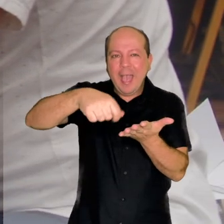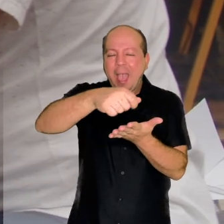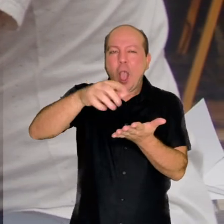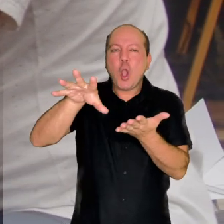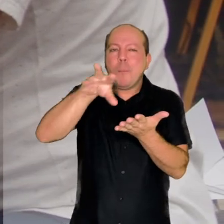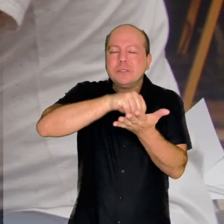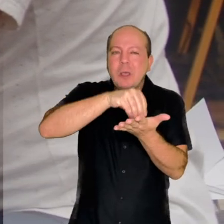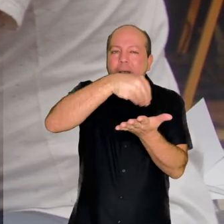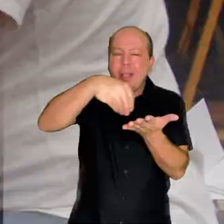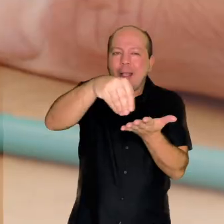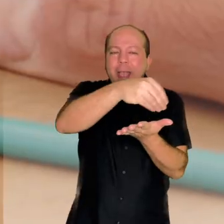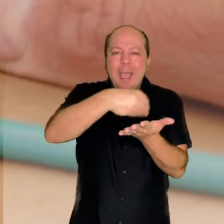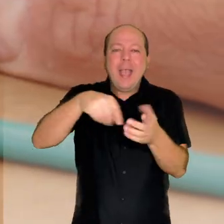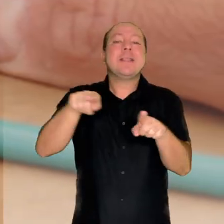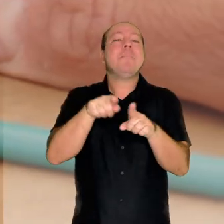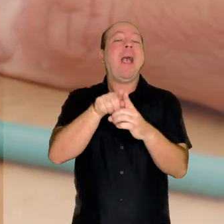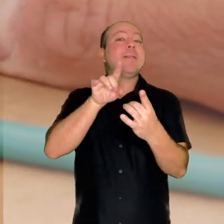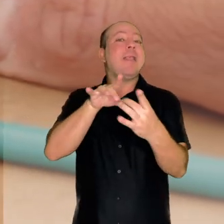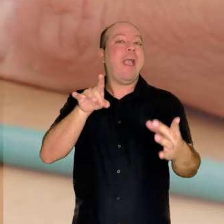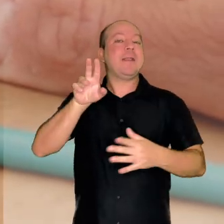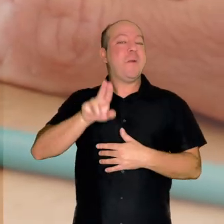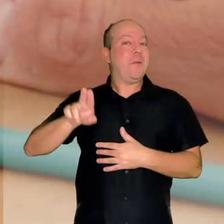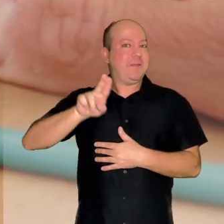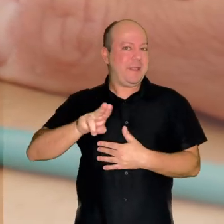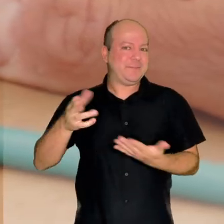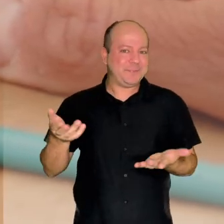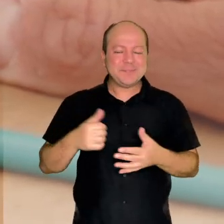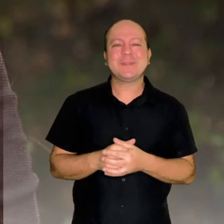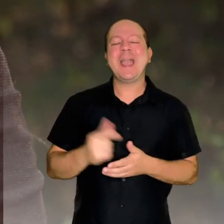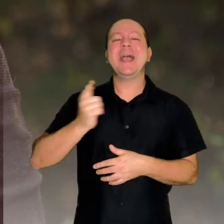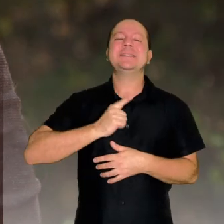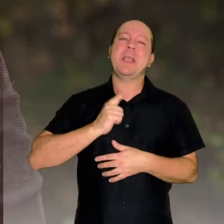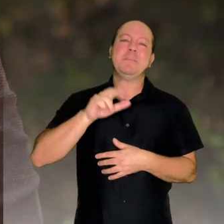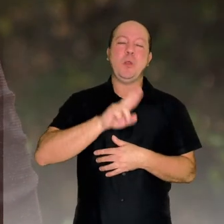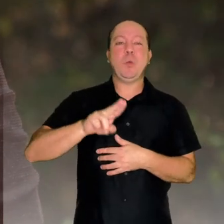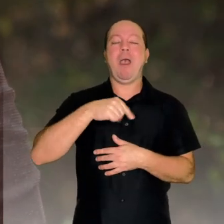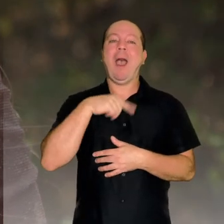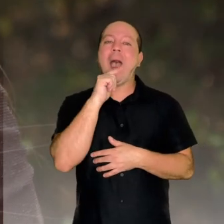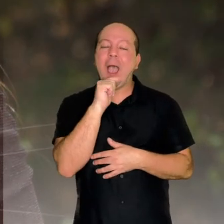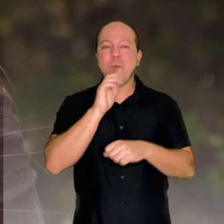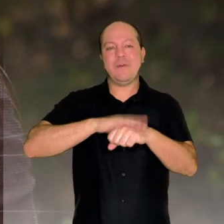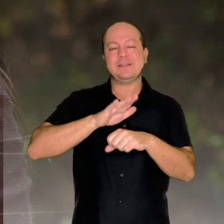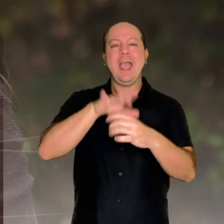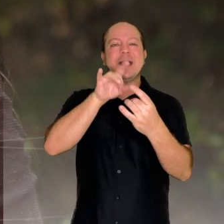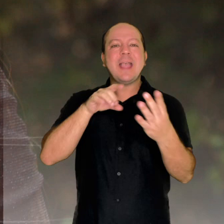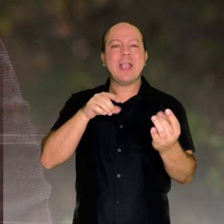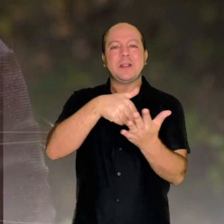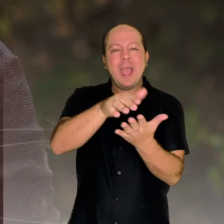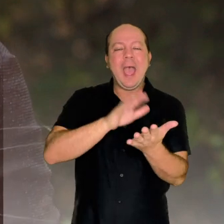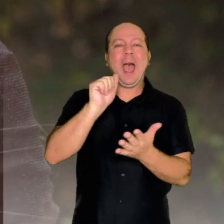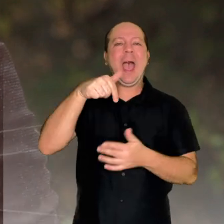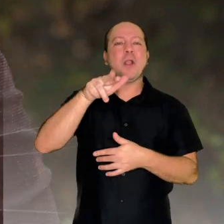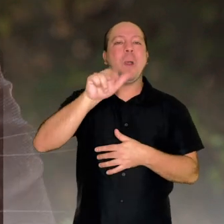que é a composição da tinta, como, por exemplo, a técnica que você vai utilizar. A gente sempre utiliza a água para fazer uma técnica